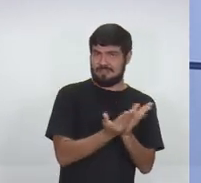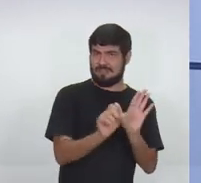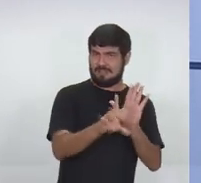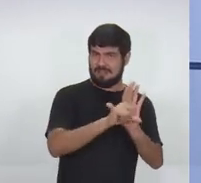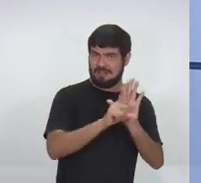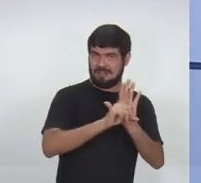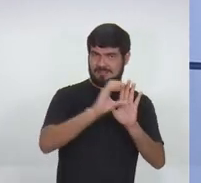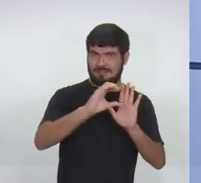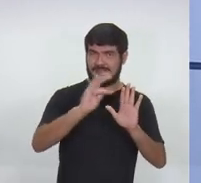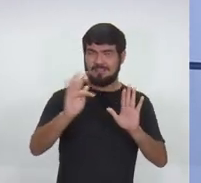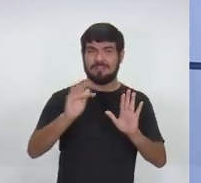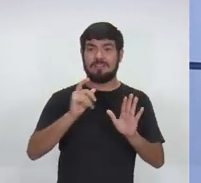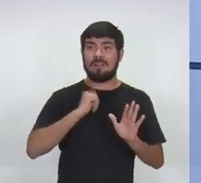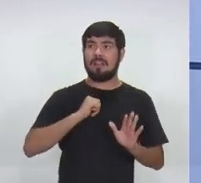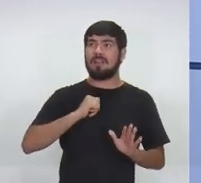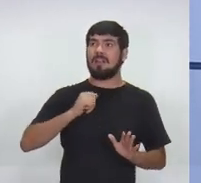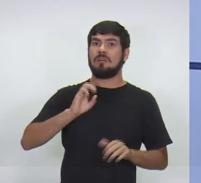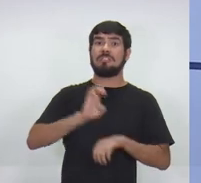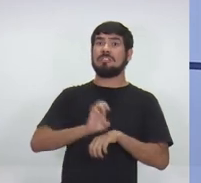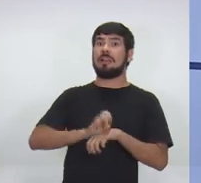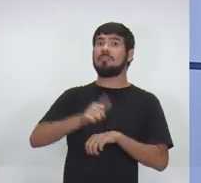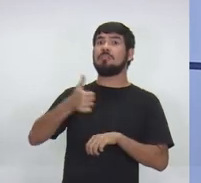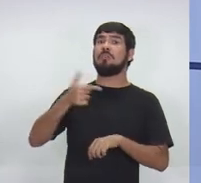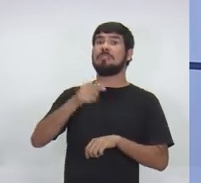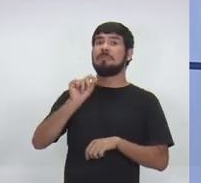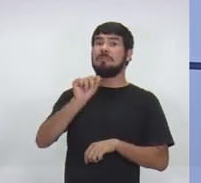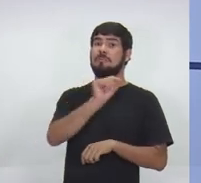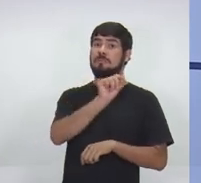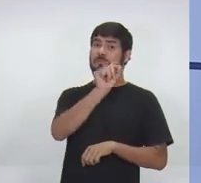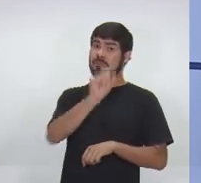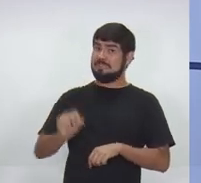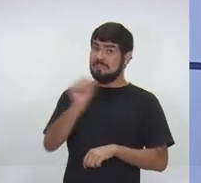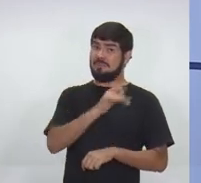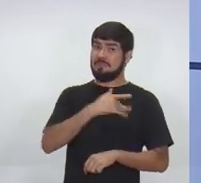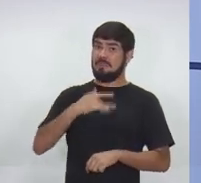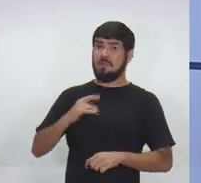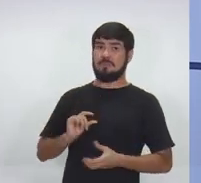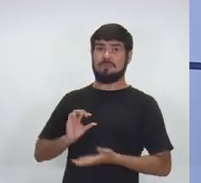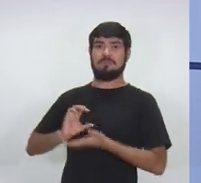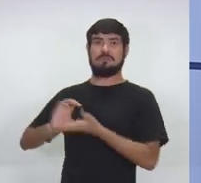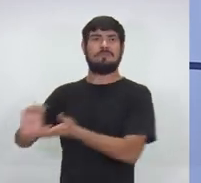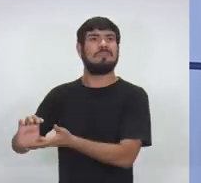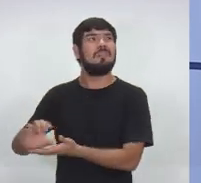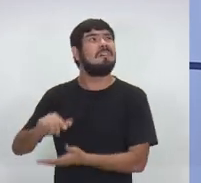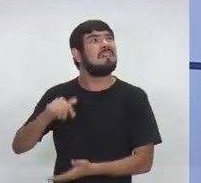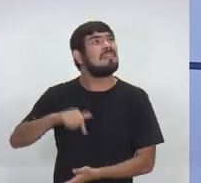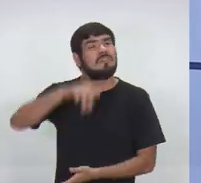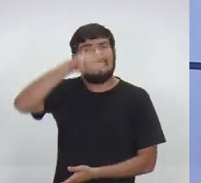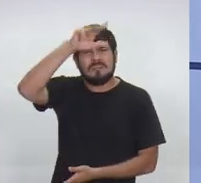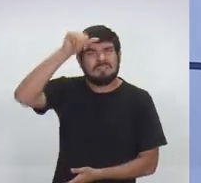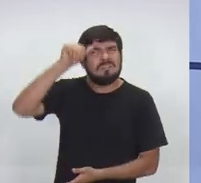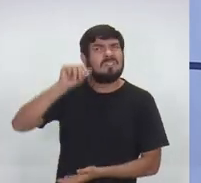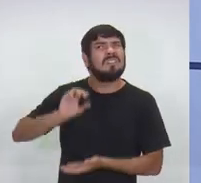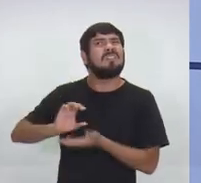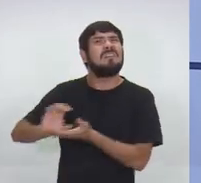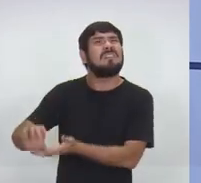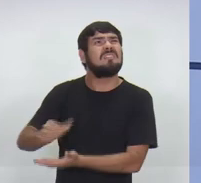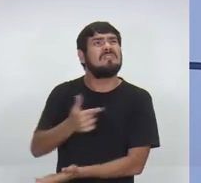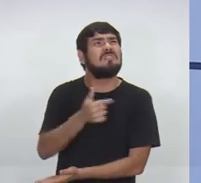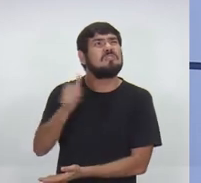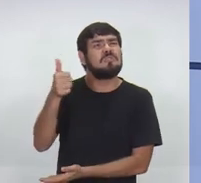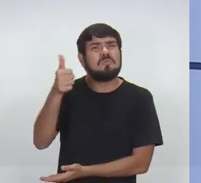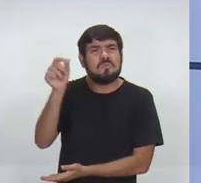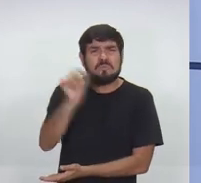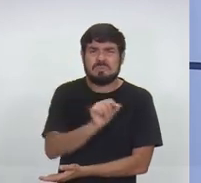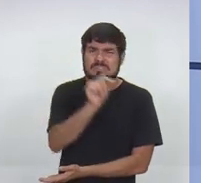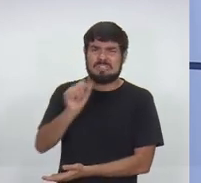de do seu orçamento em saúde do amazonas investe aproximadamente 21 22% por ano portanto tem